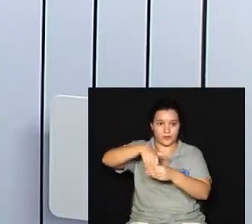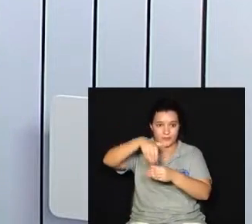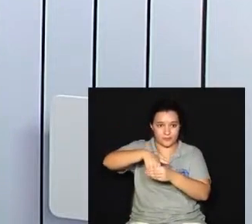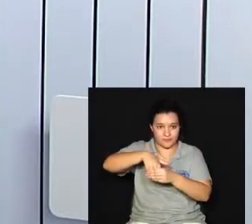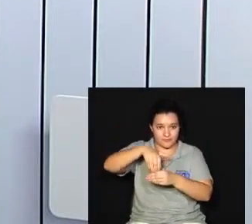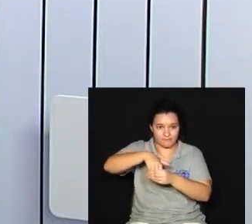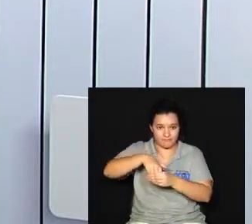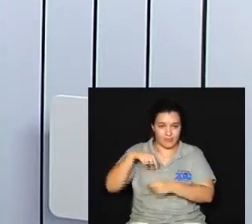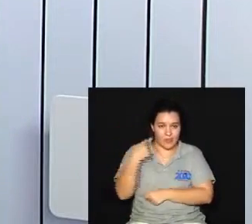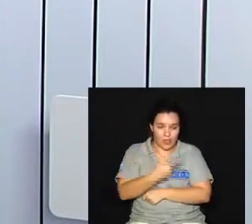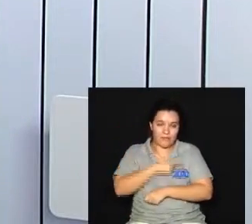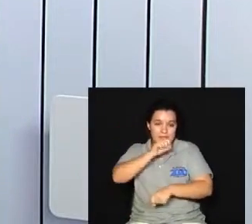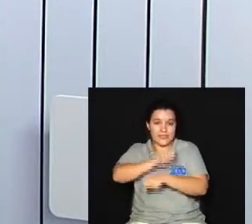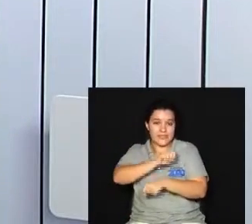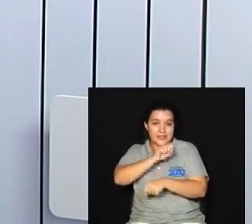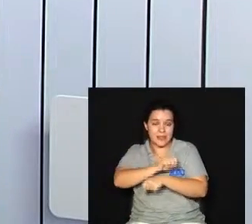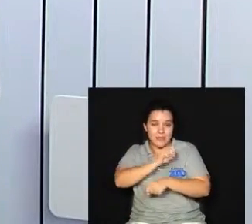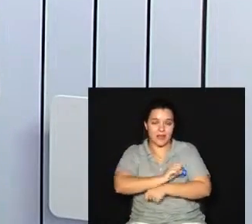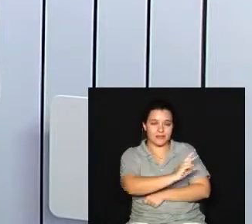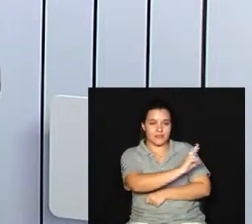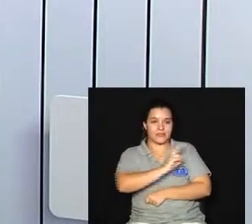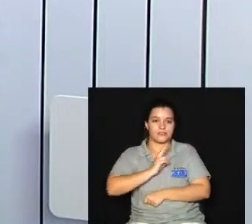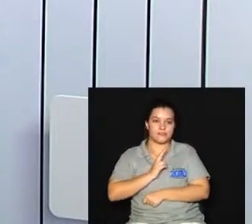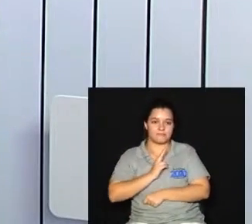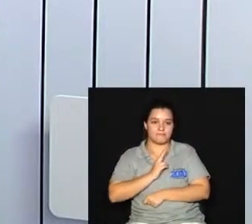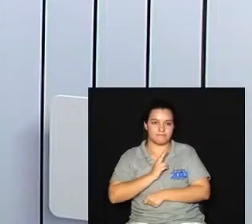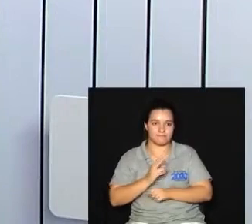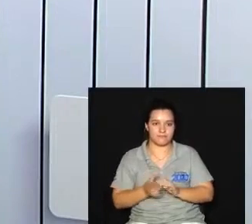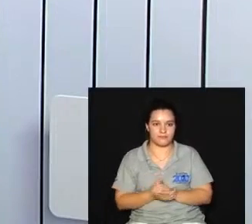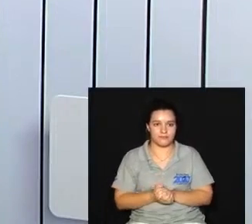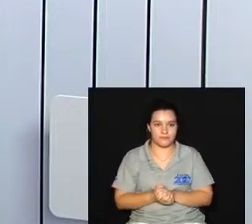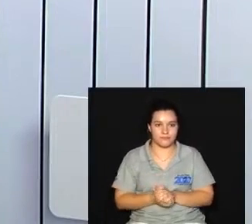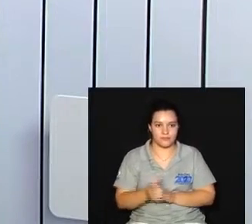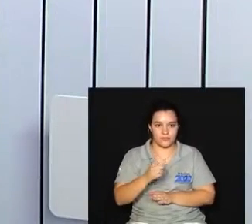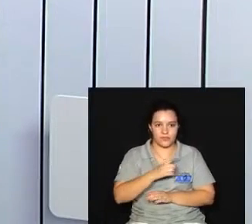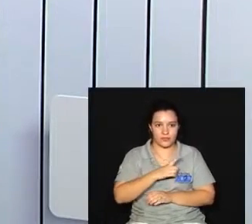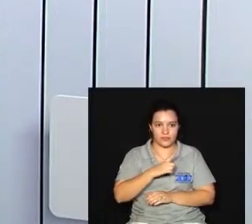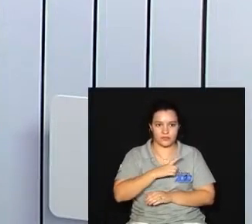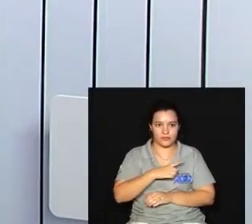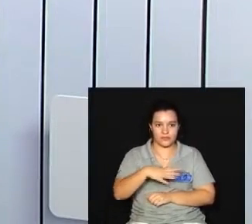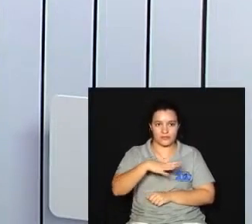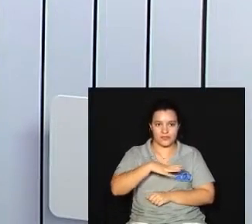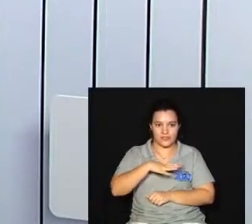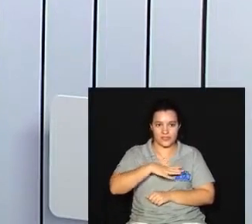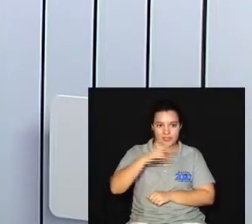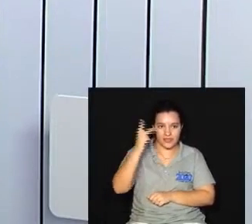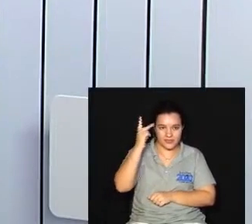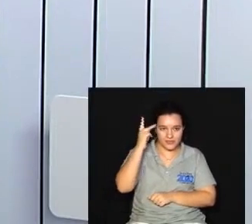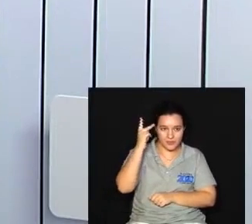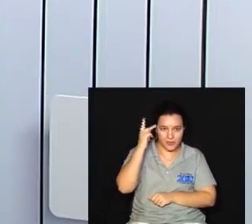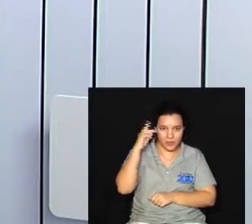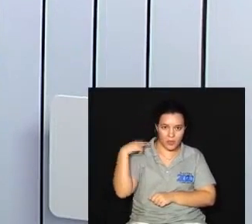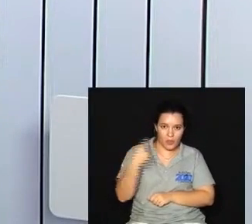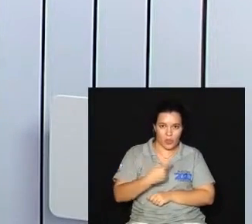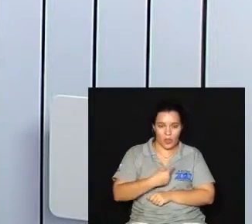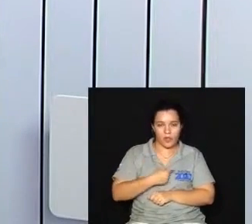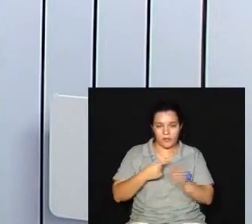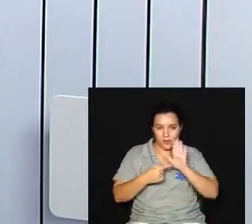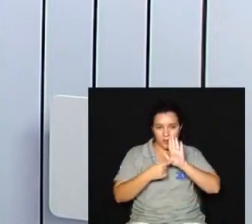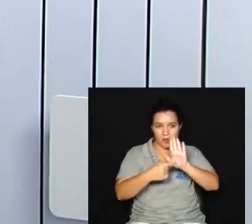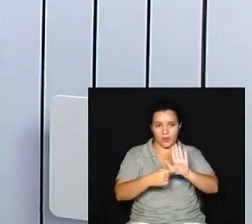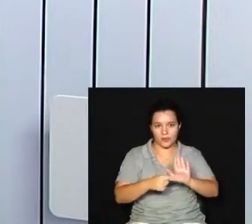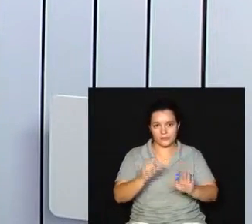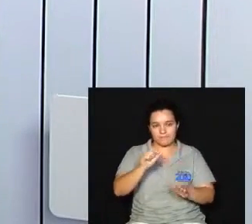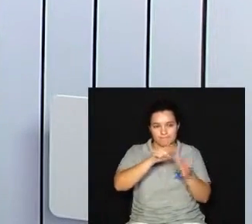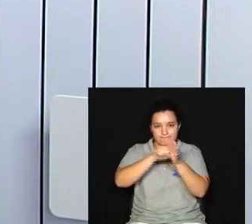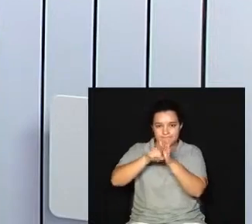A gente segue aguardando aqui. Há pouco saiu uma atualização da cidade de São Paulo, que nós vamos trazer aqui para você. O